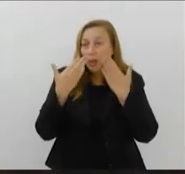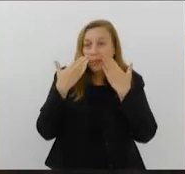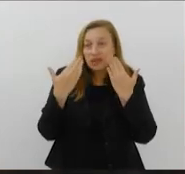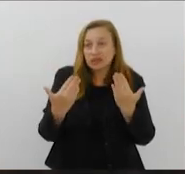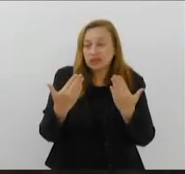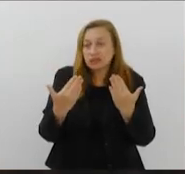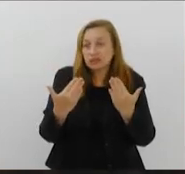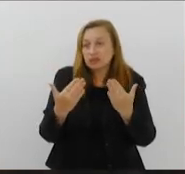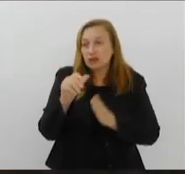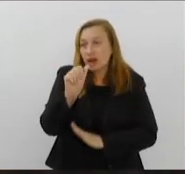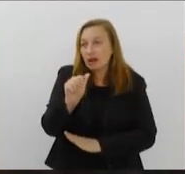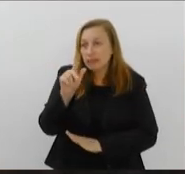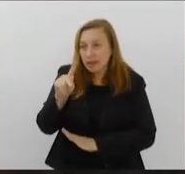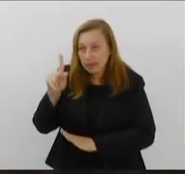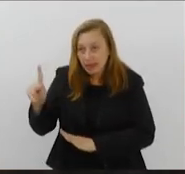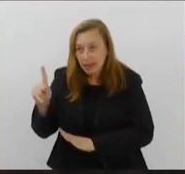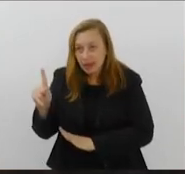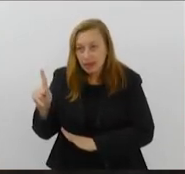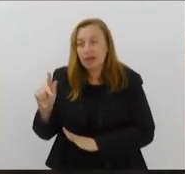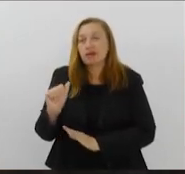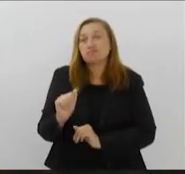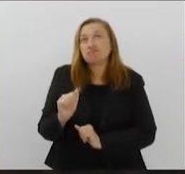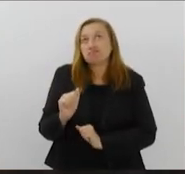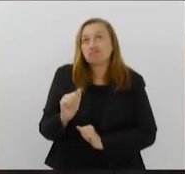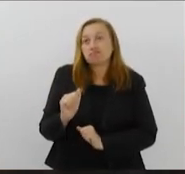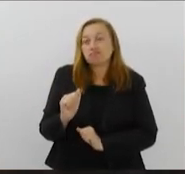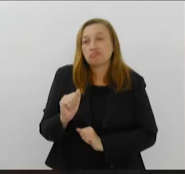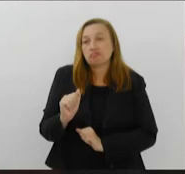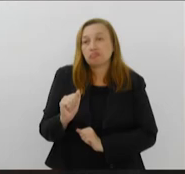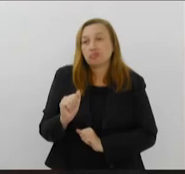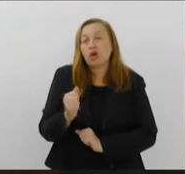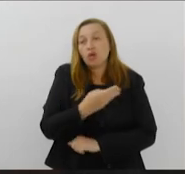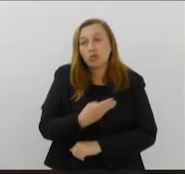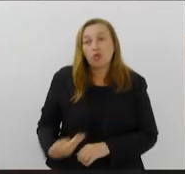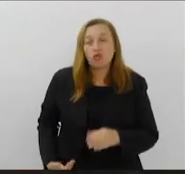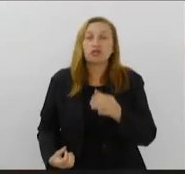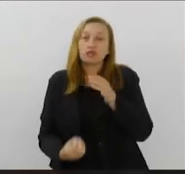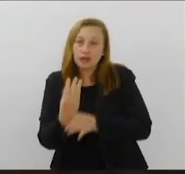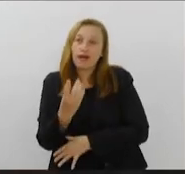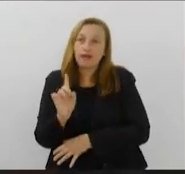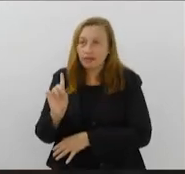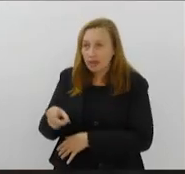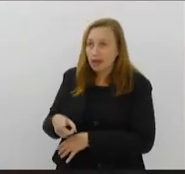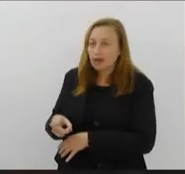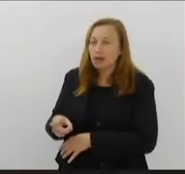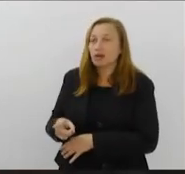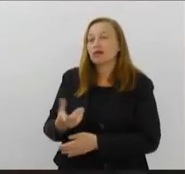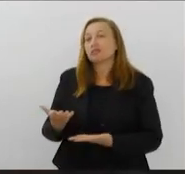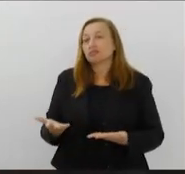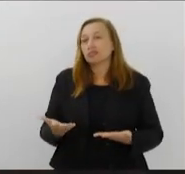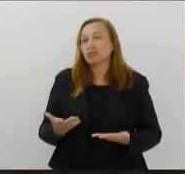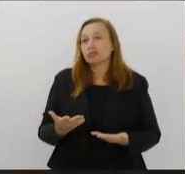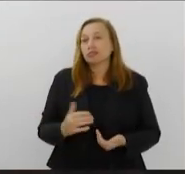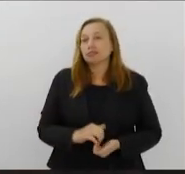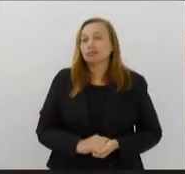apresentar um aplicativo que para o governo criar, né, um aplicativo que